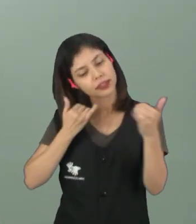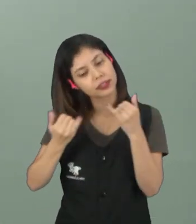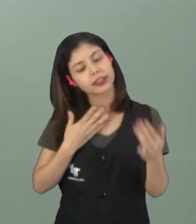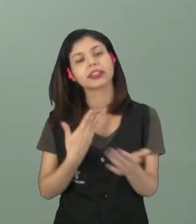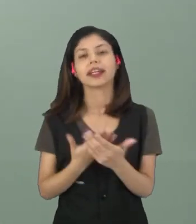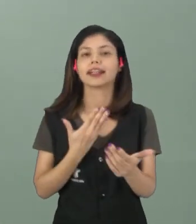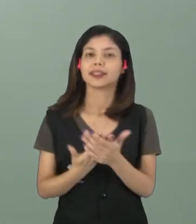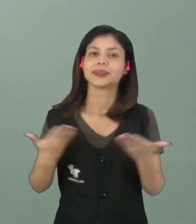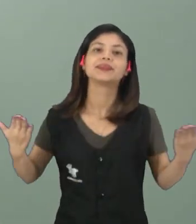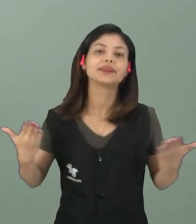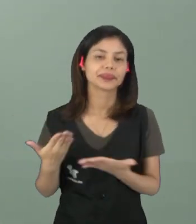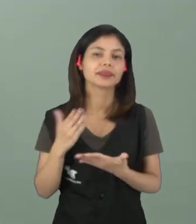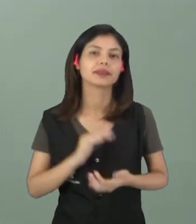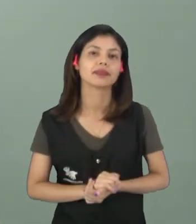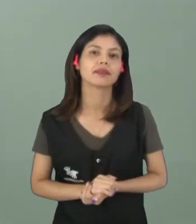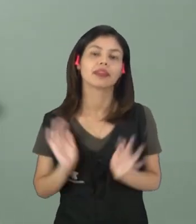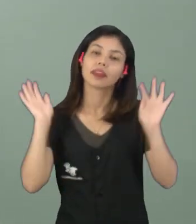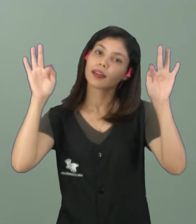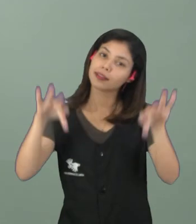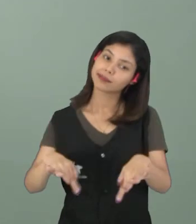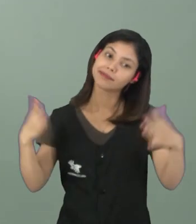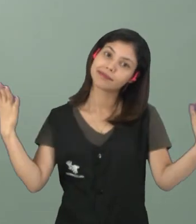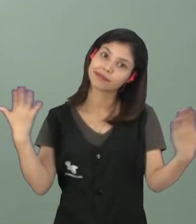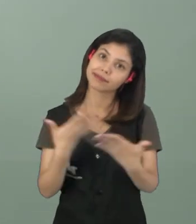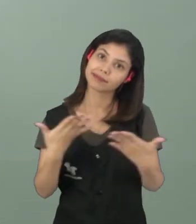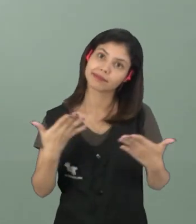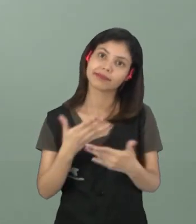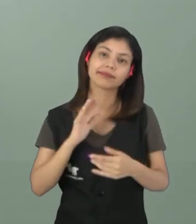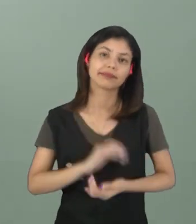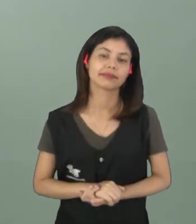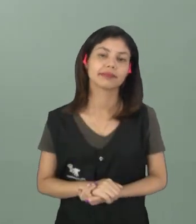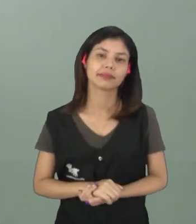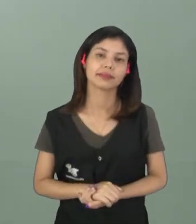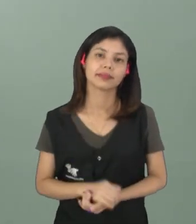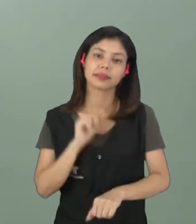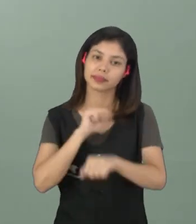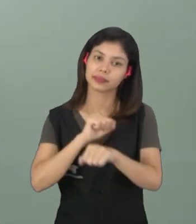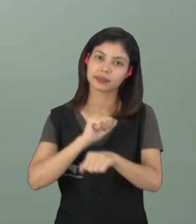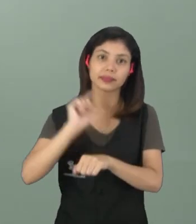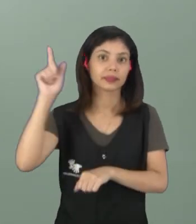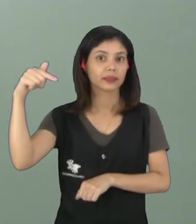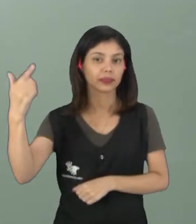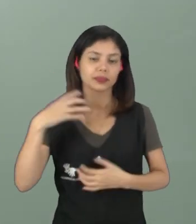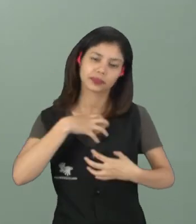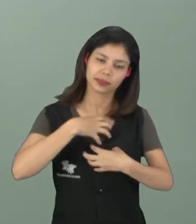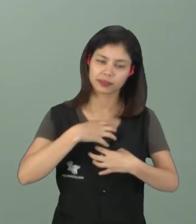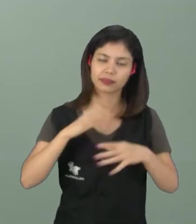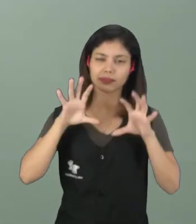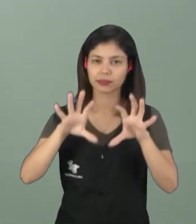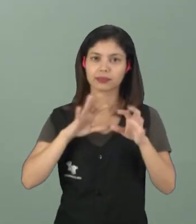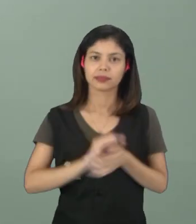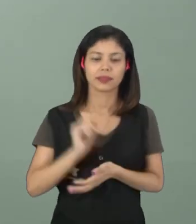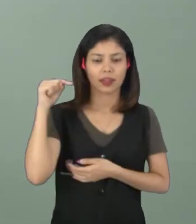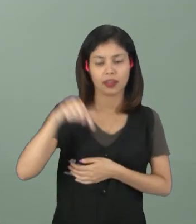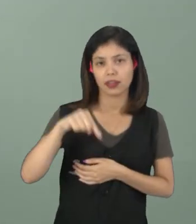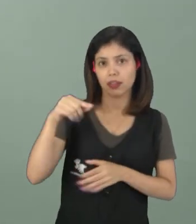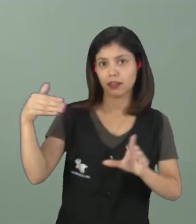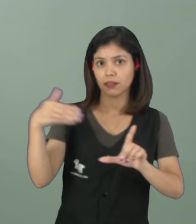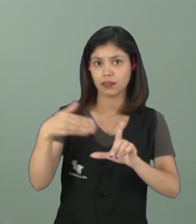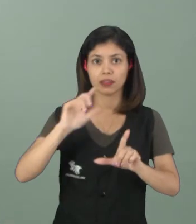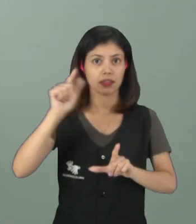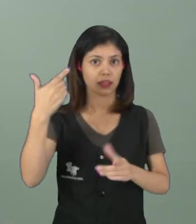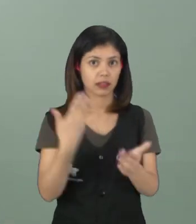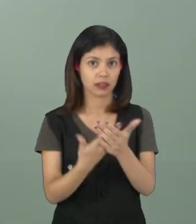durante as nossas aulas e eu nossa aula fica por aqui e eu te espero em outros momentos e para